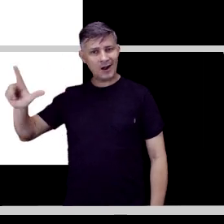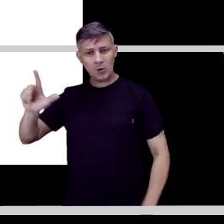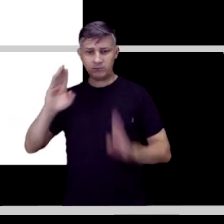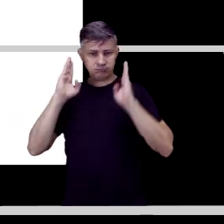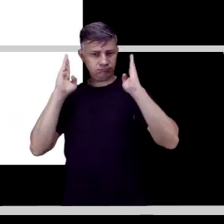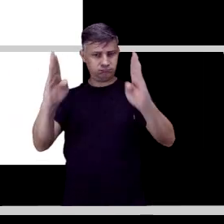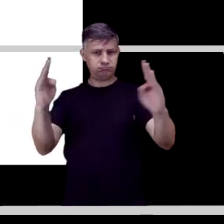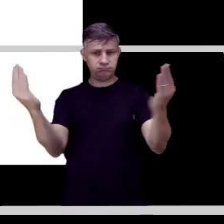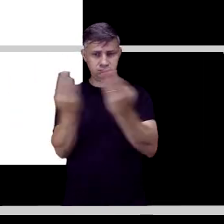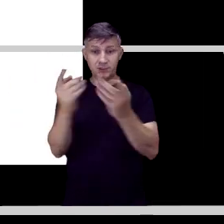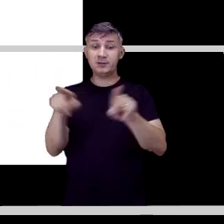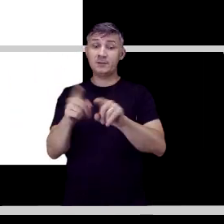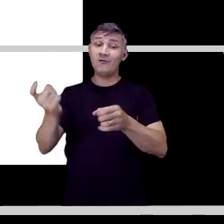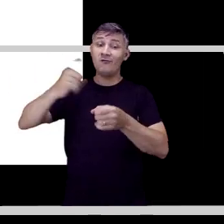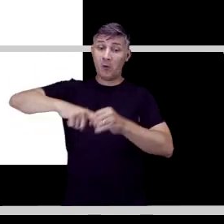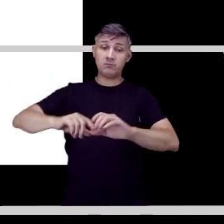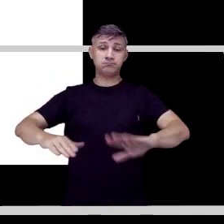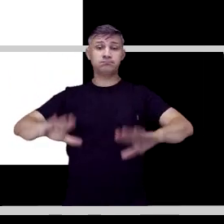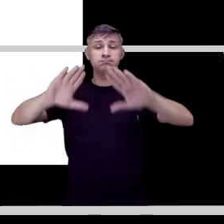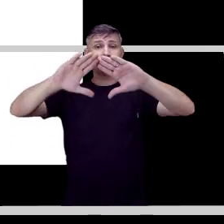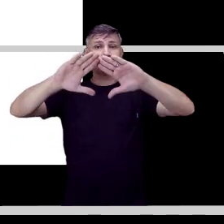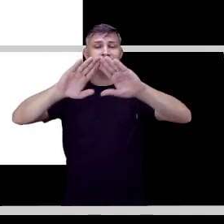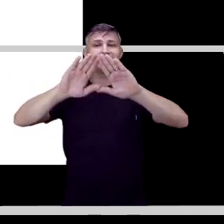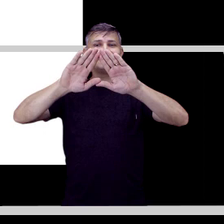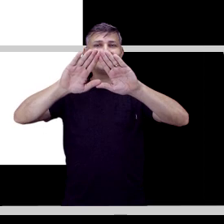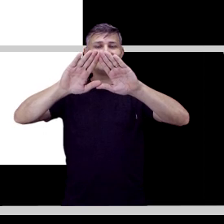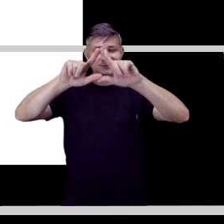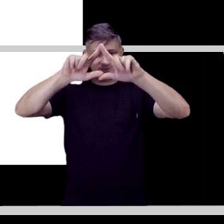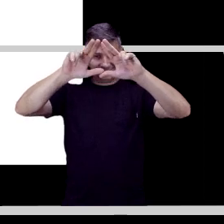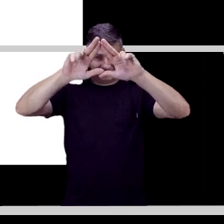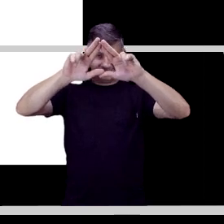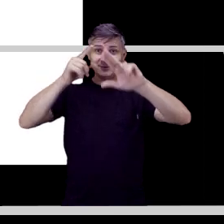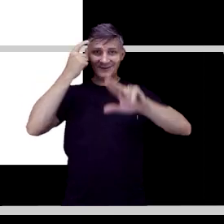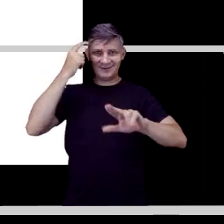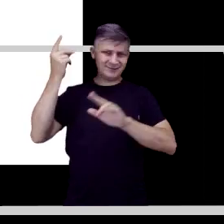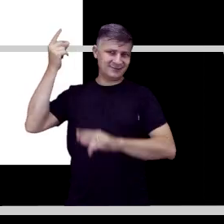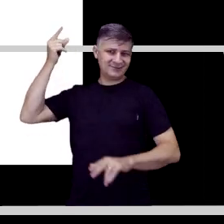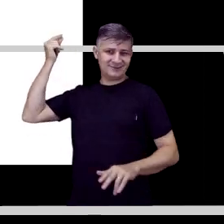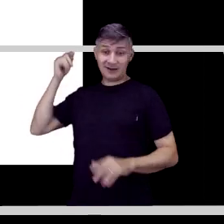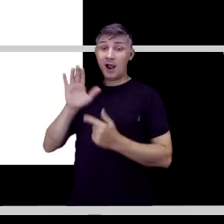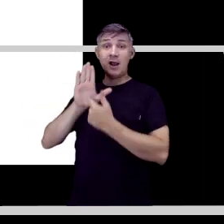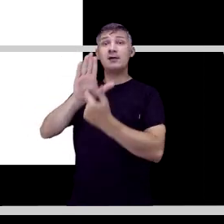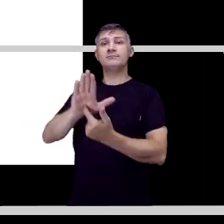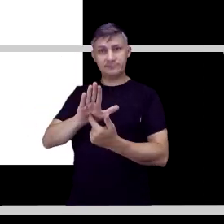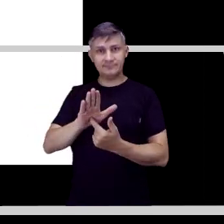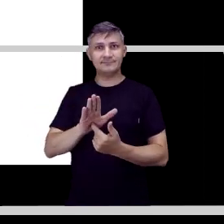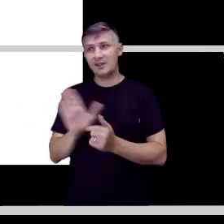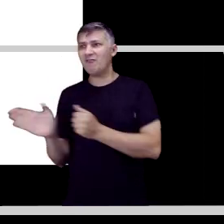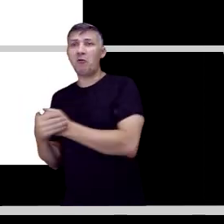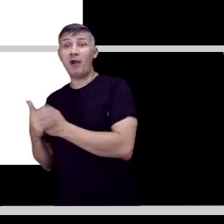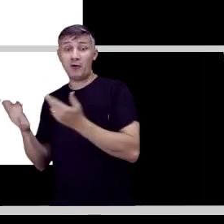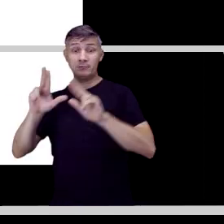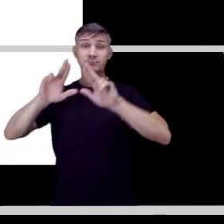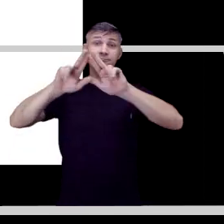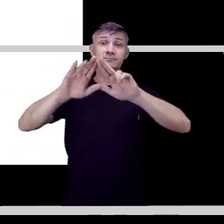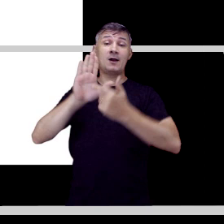que recebe também os arcos de volta, reconstituindo essa espacialidade do pavilhão do Ramos de Azevedo, e